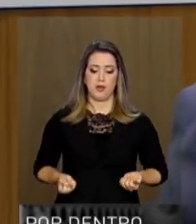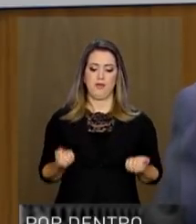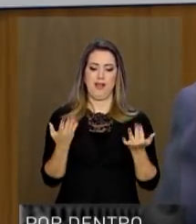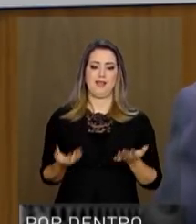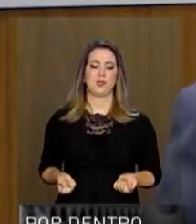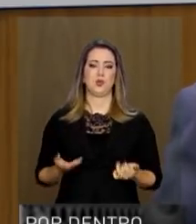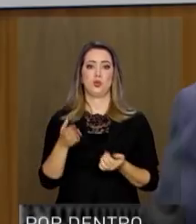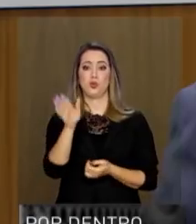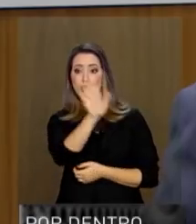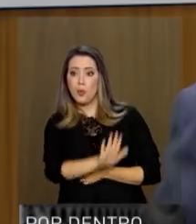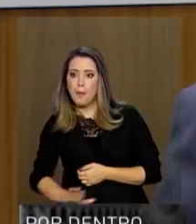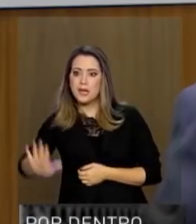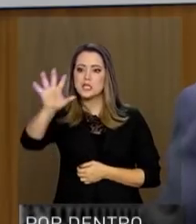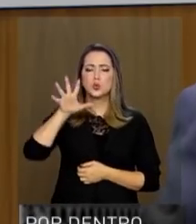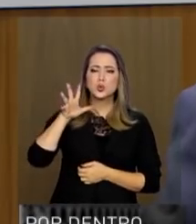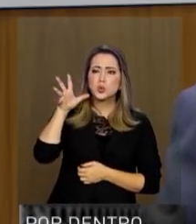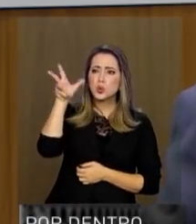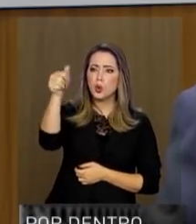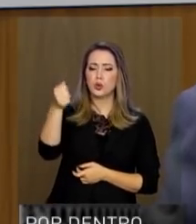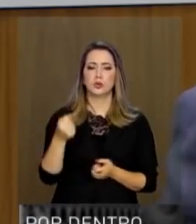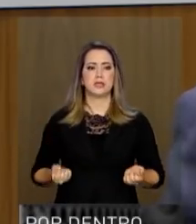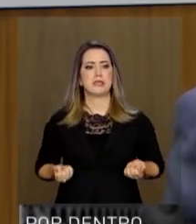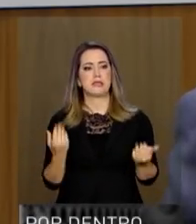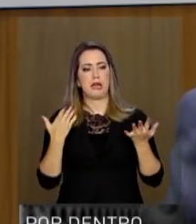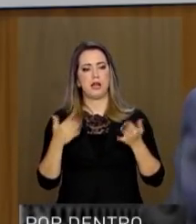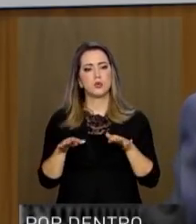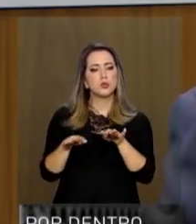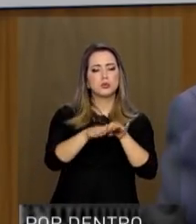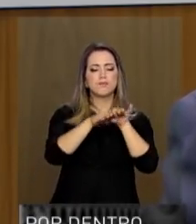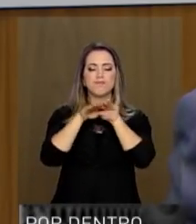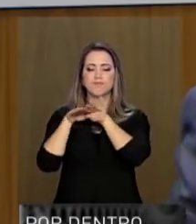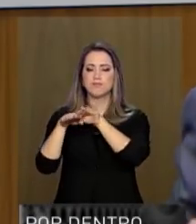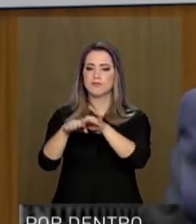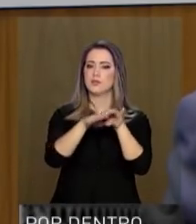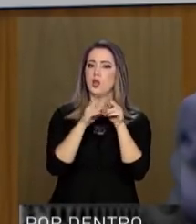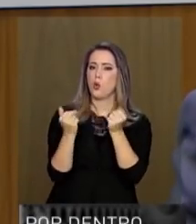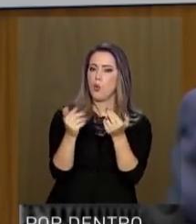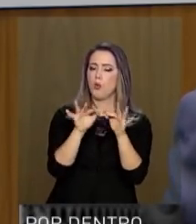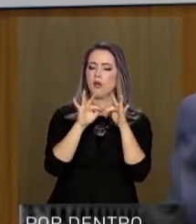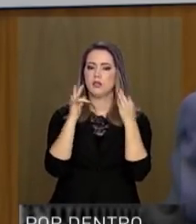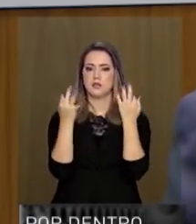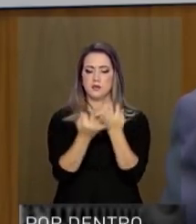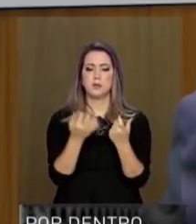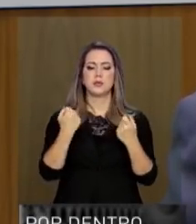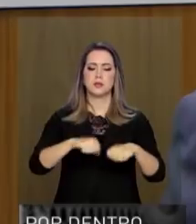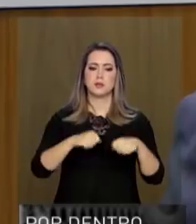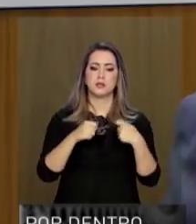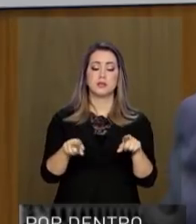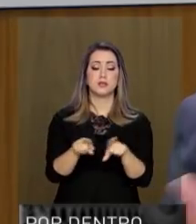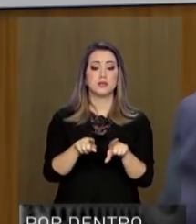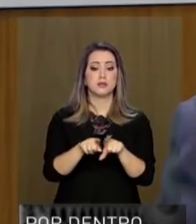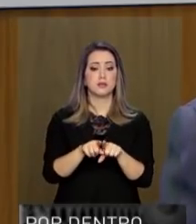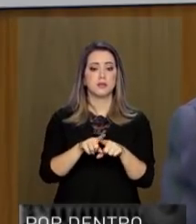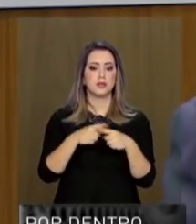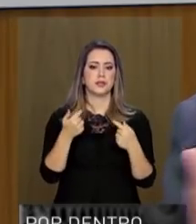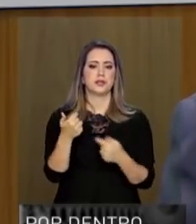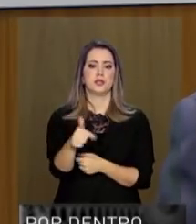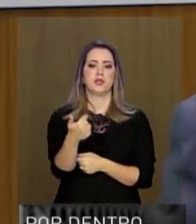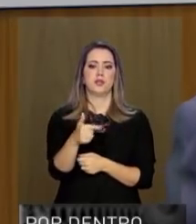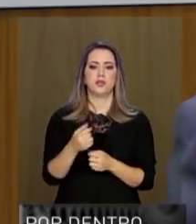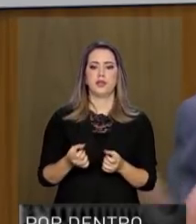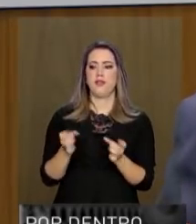como um todo. Então, o Brasil precisa ter contas públicas equilibradas, assim como as famílias precisam ter contas públicas equilibradas, senão vão ter que